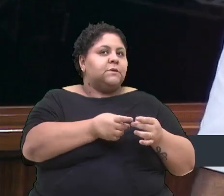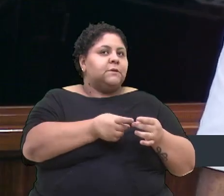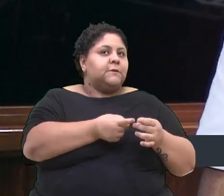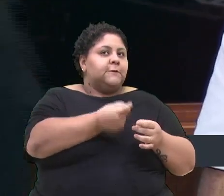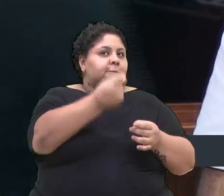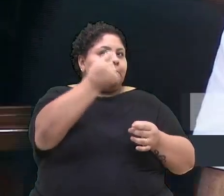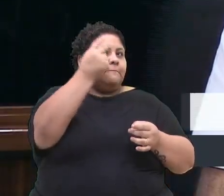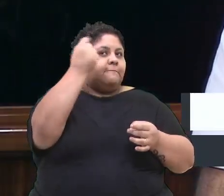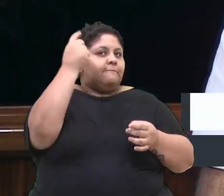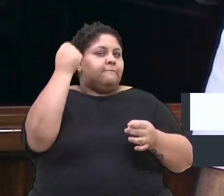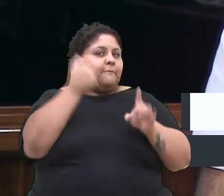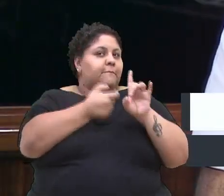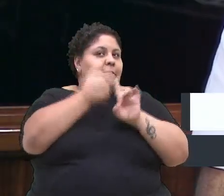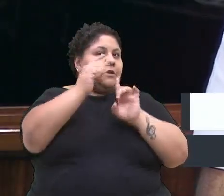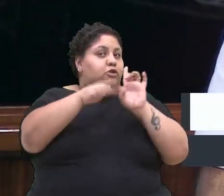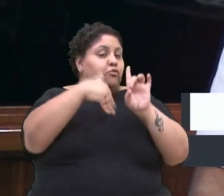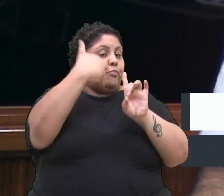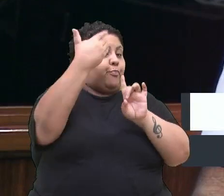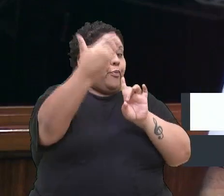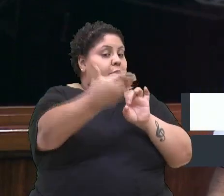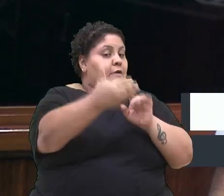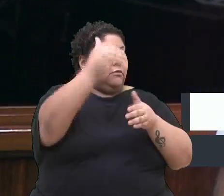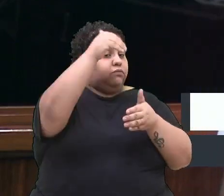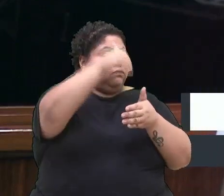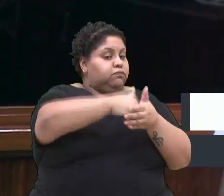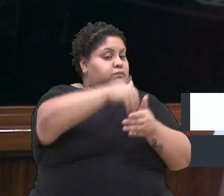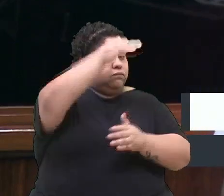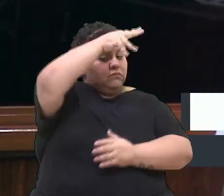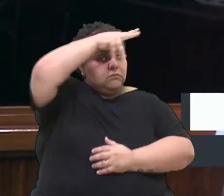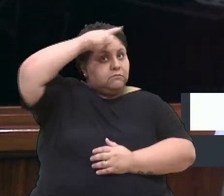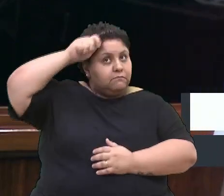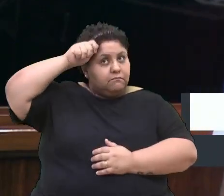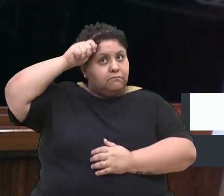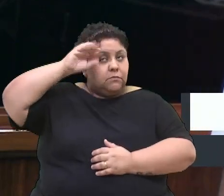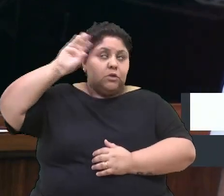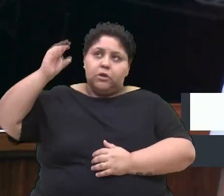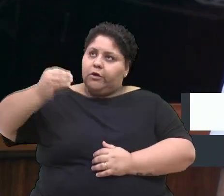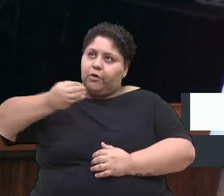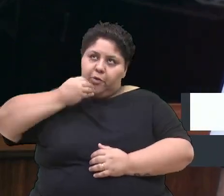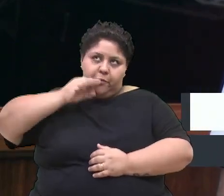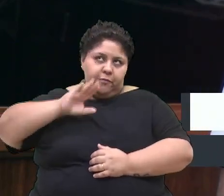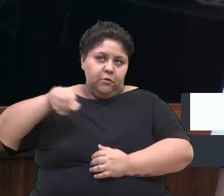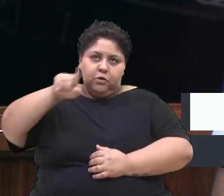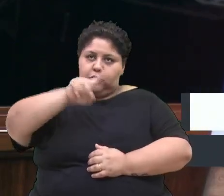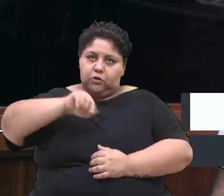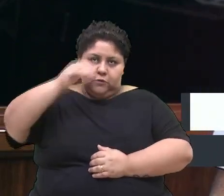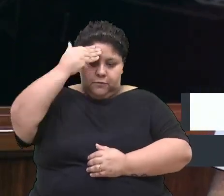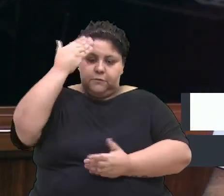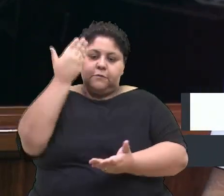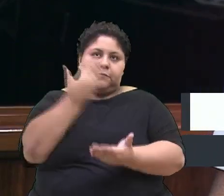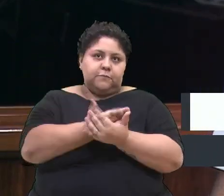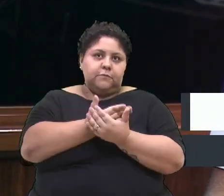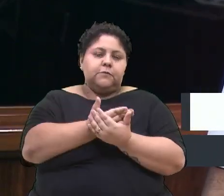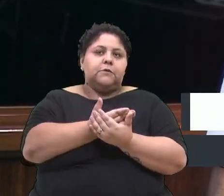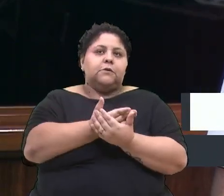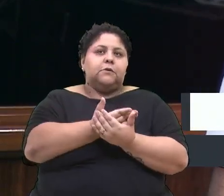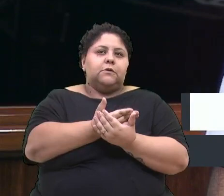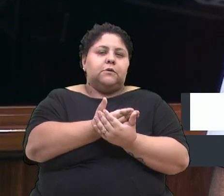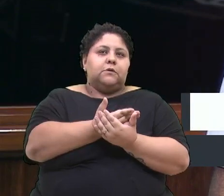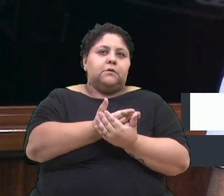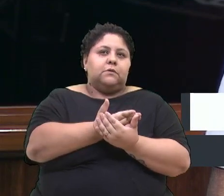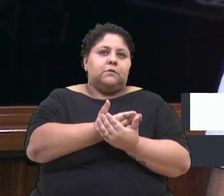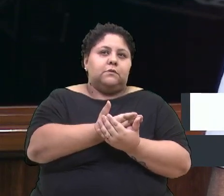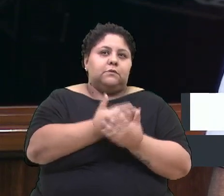do próximo processo eleitoral municipal e, logicamente, que nós acreditamos que a máquina pública ela